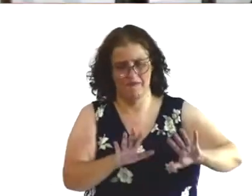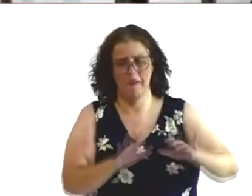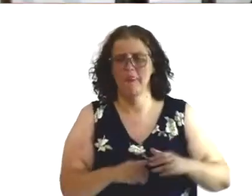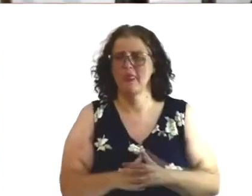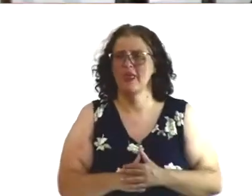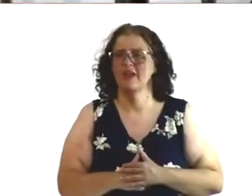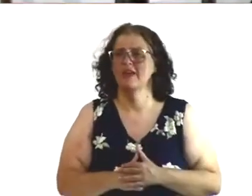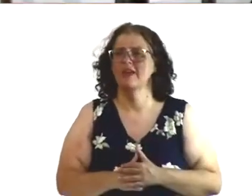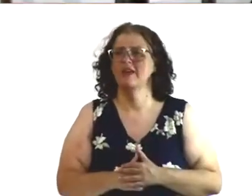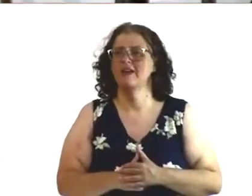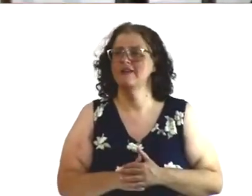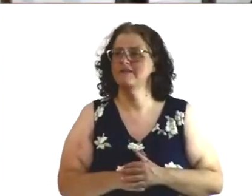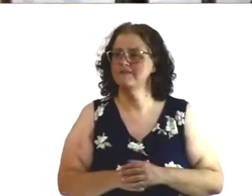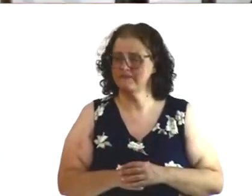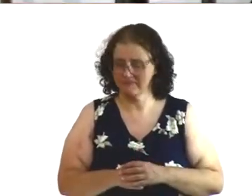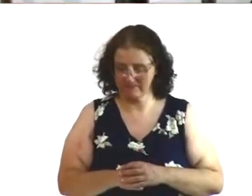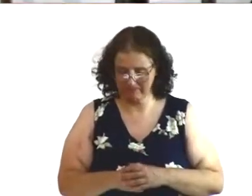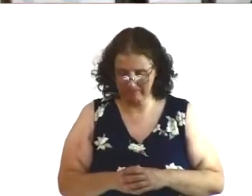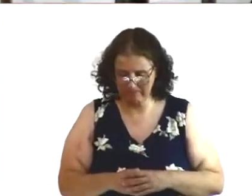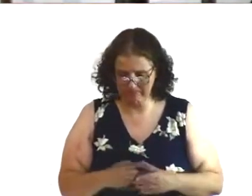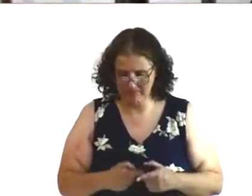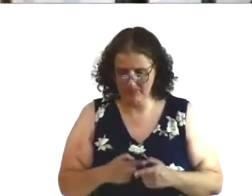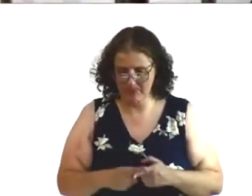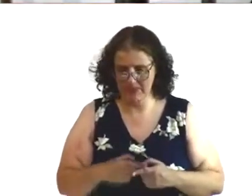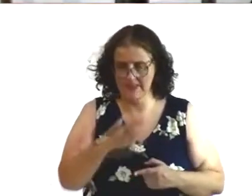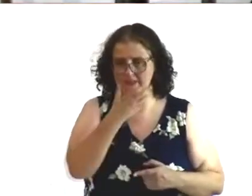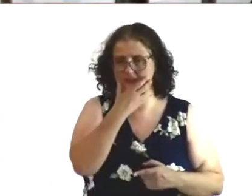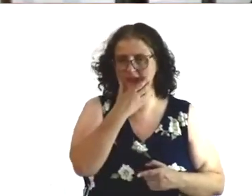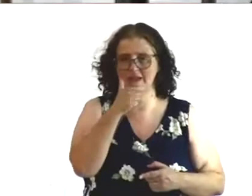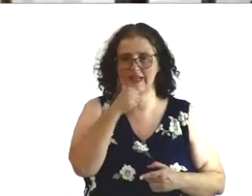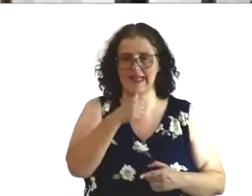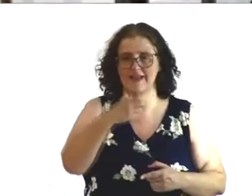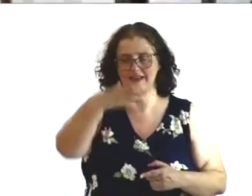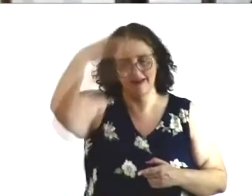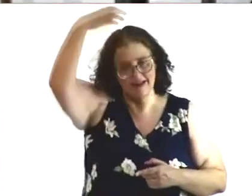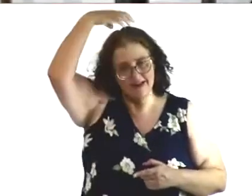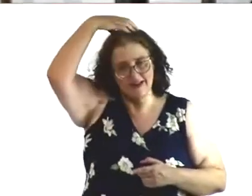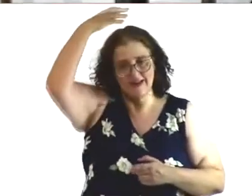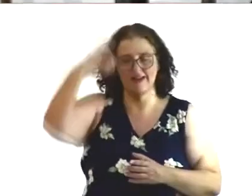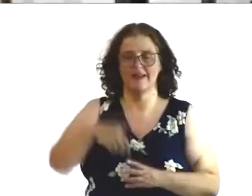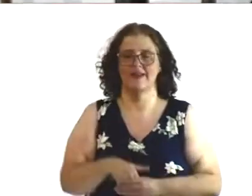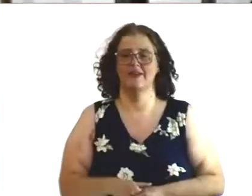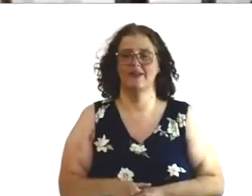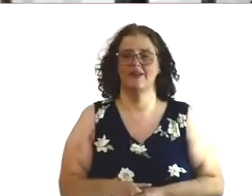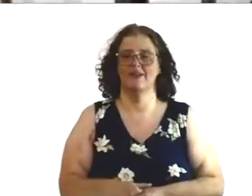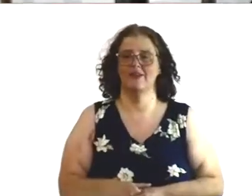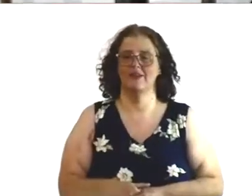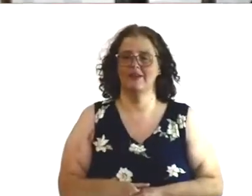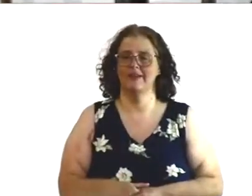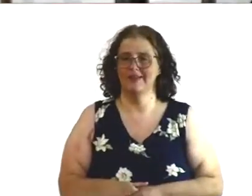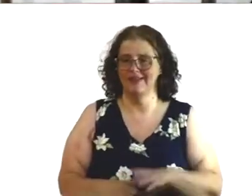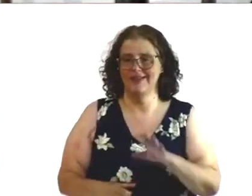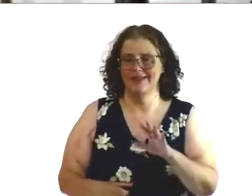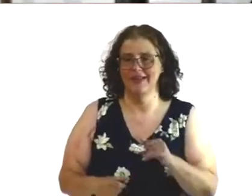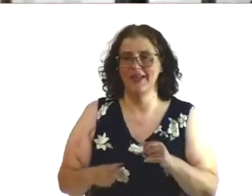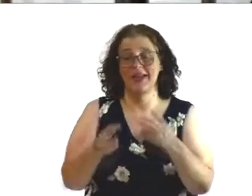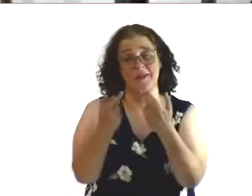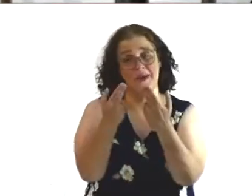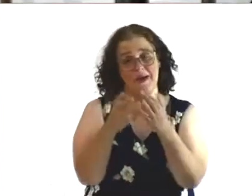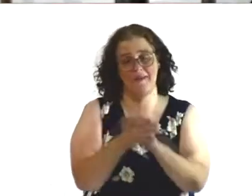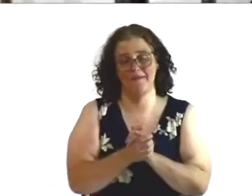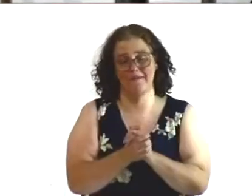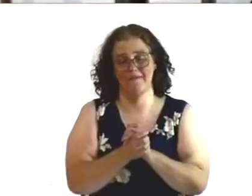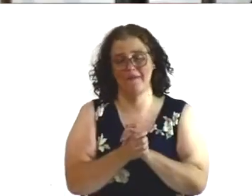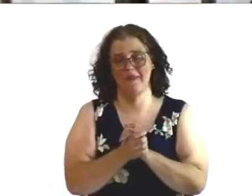nobre, do que aquela rainha que perguntou, quando alguém disse, o povo não tem pão, ó majestade, e